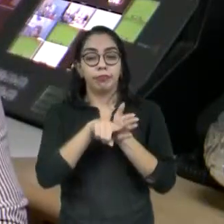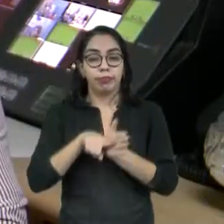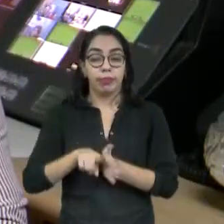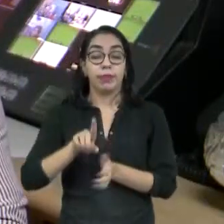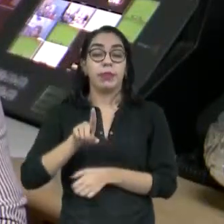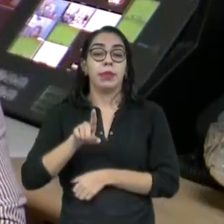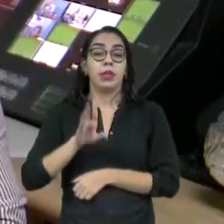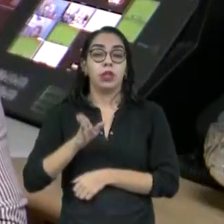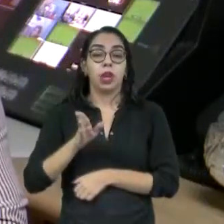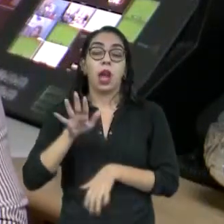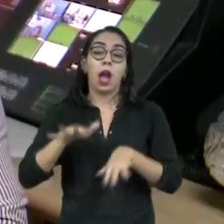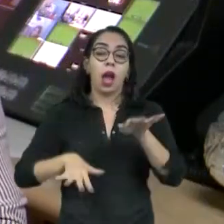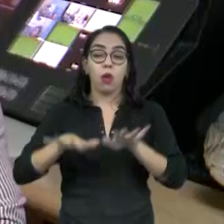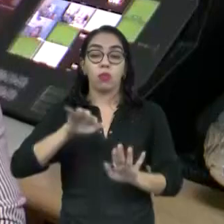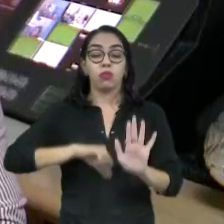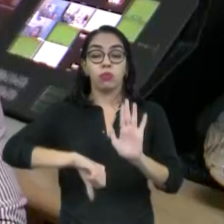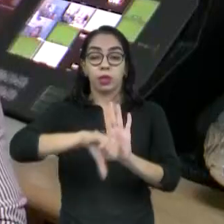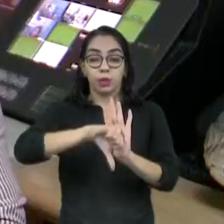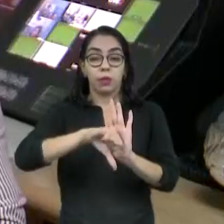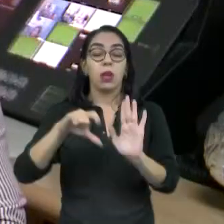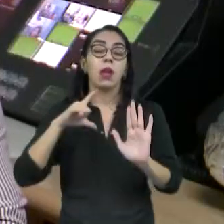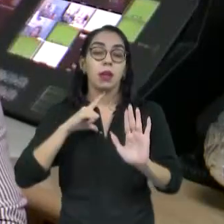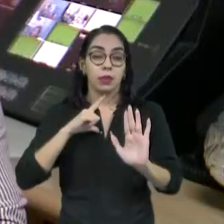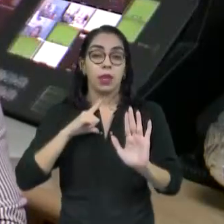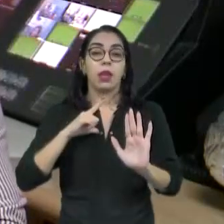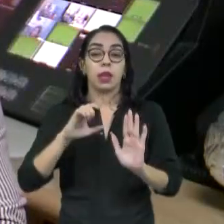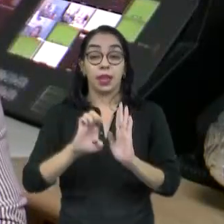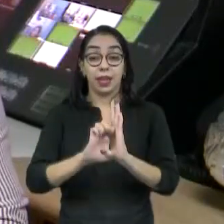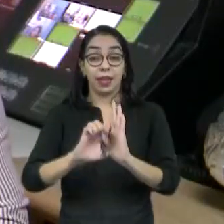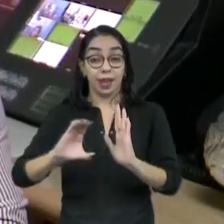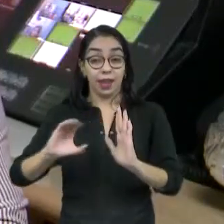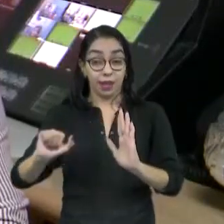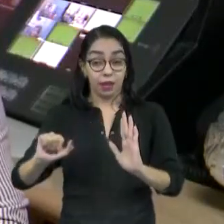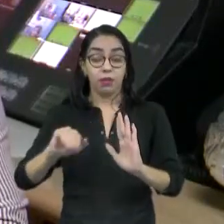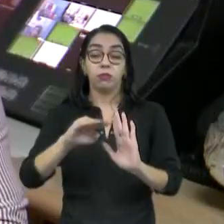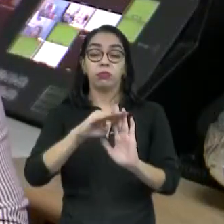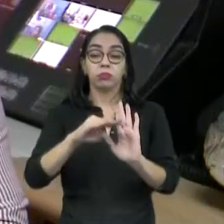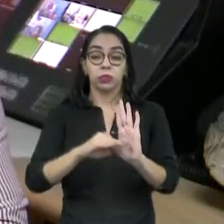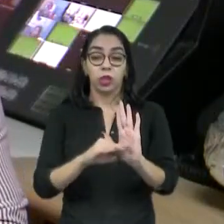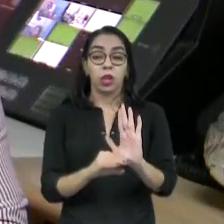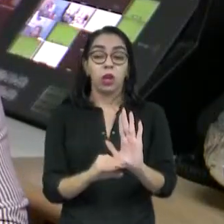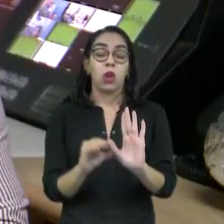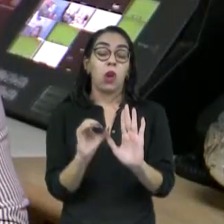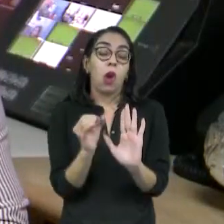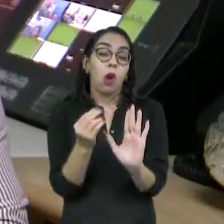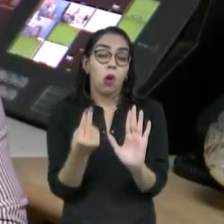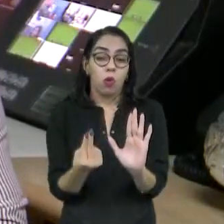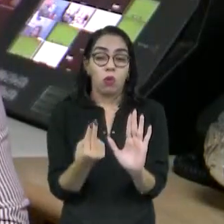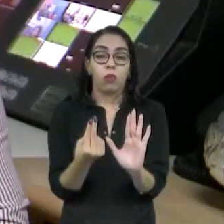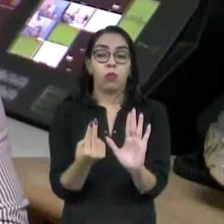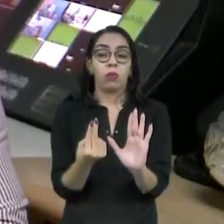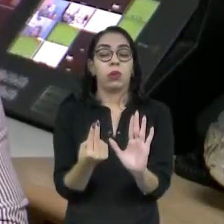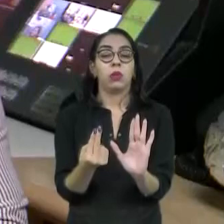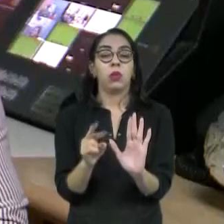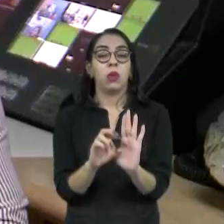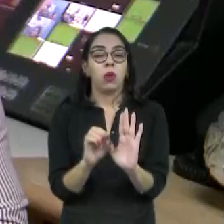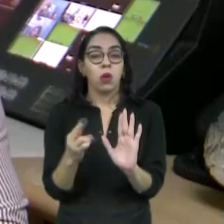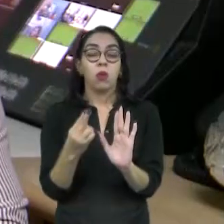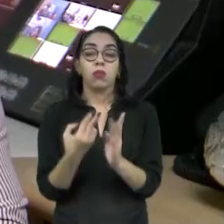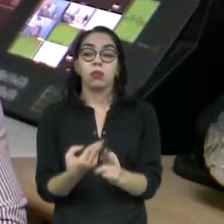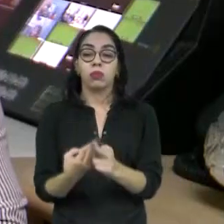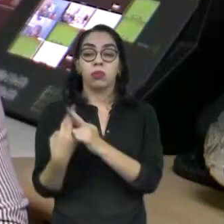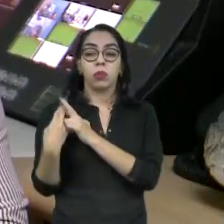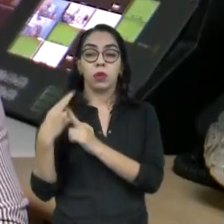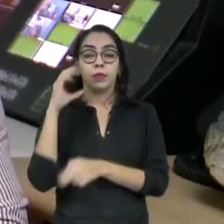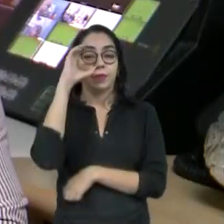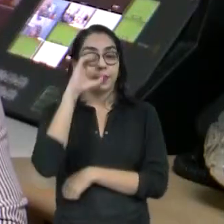Criminal em algum dos tipos penais que já existem no próprio eca ou se seria o caso de de uma responsabilização Cível